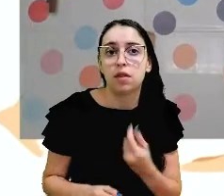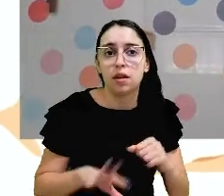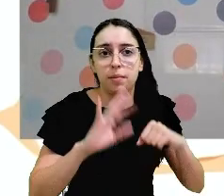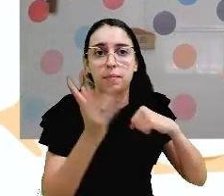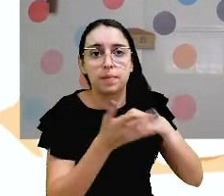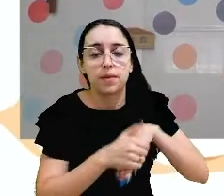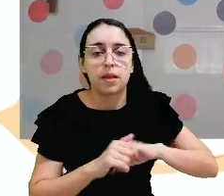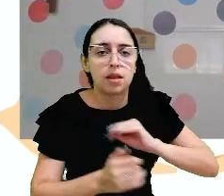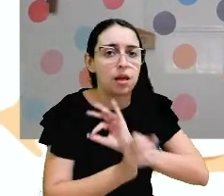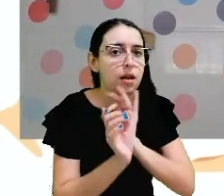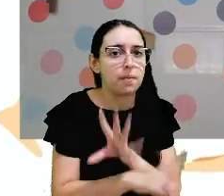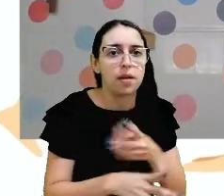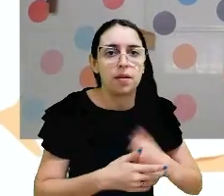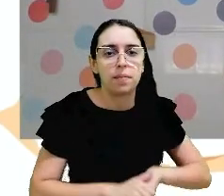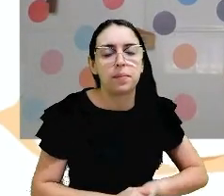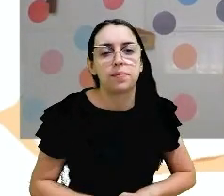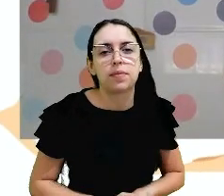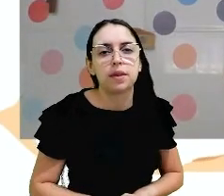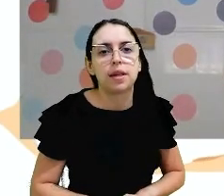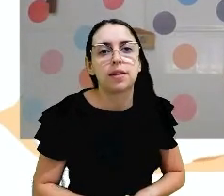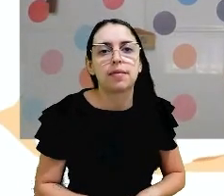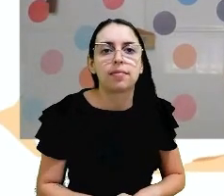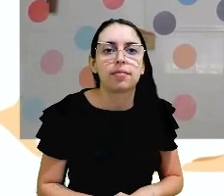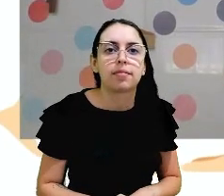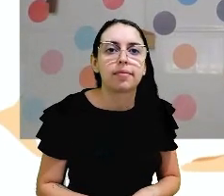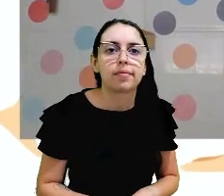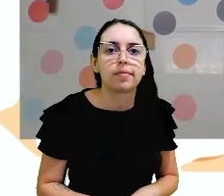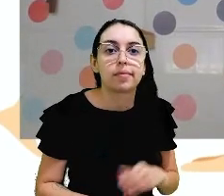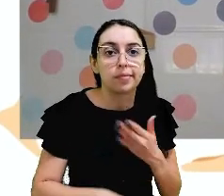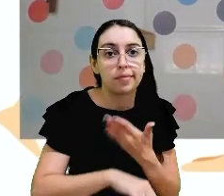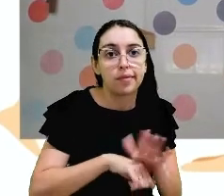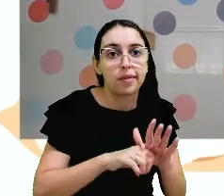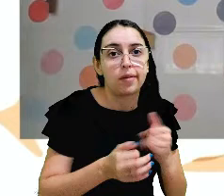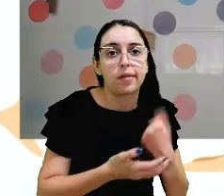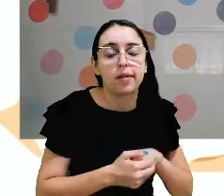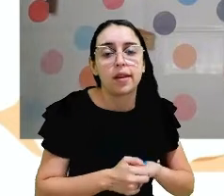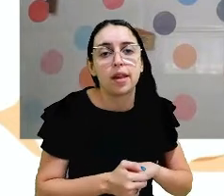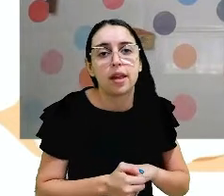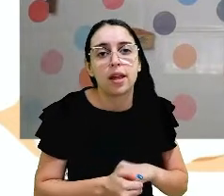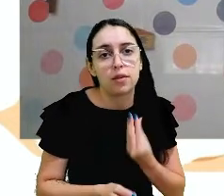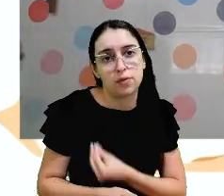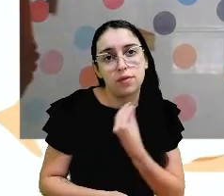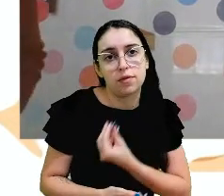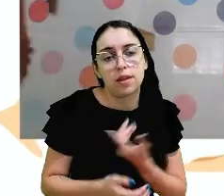né? A palavra é essa, acho que tentar sobreviver nesse momento. Então, esse